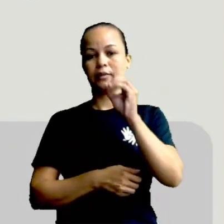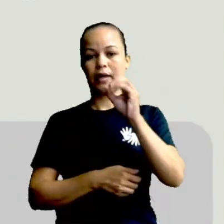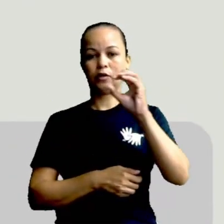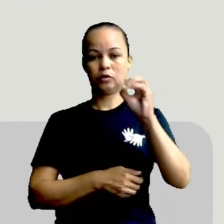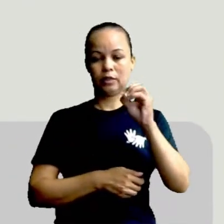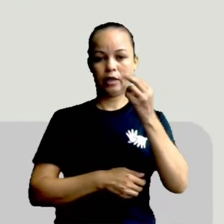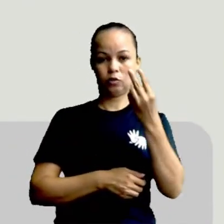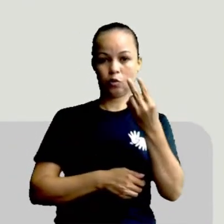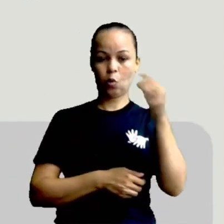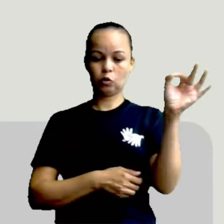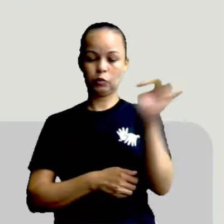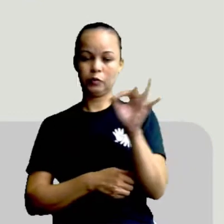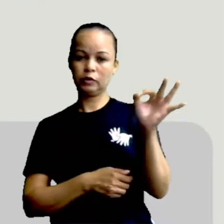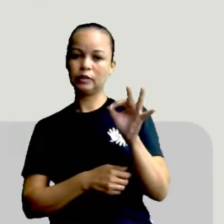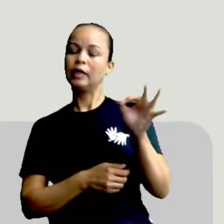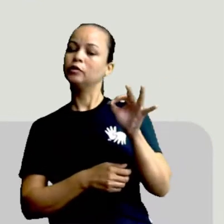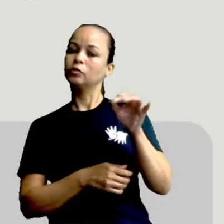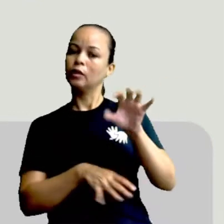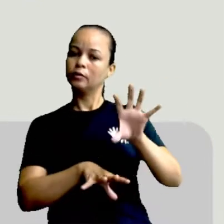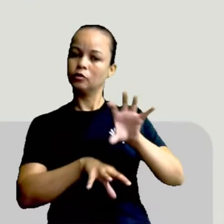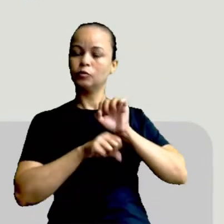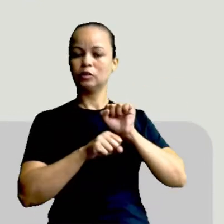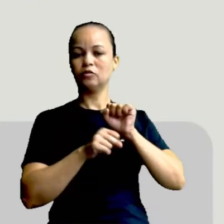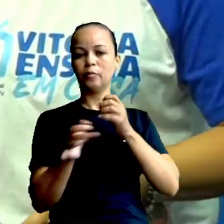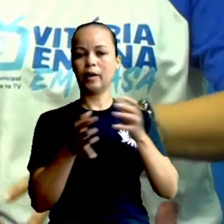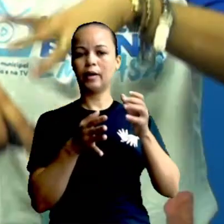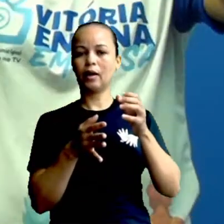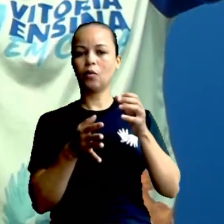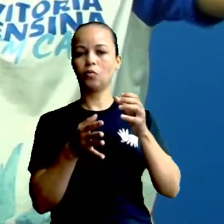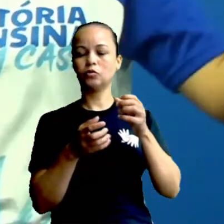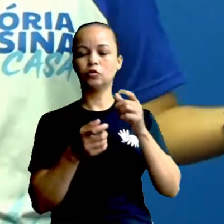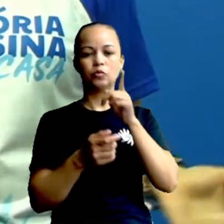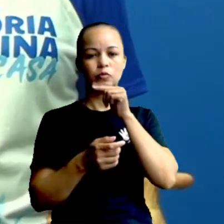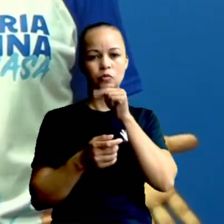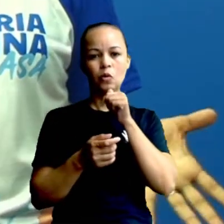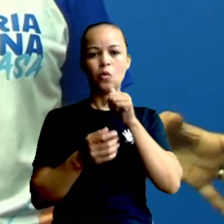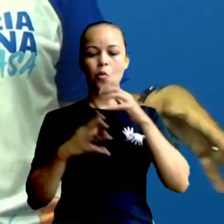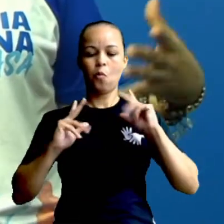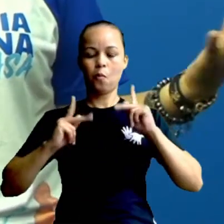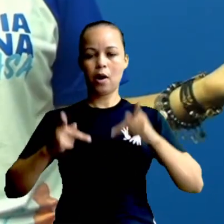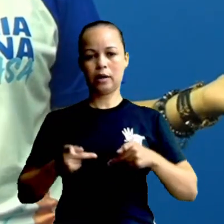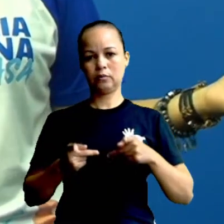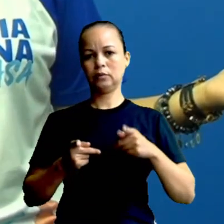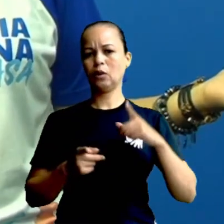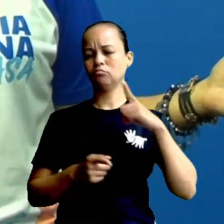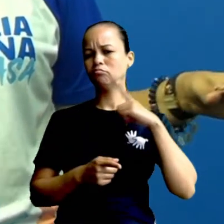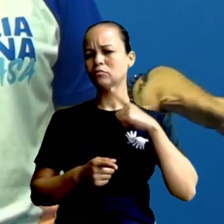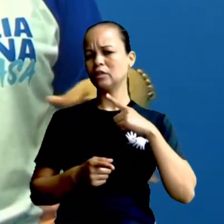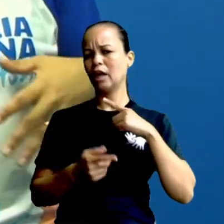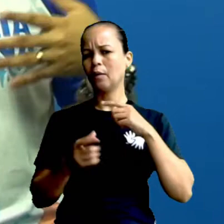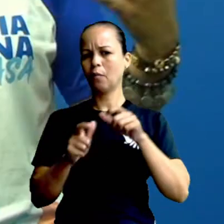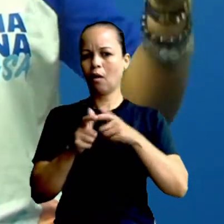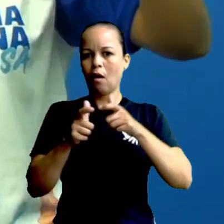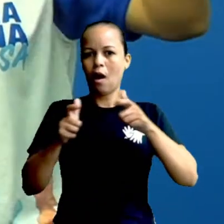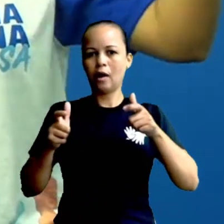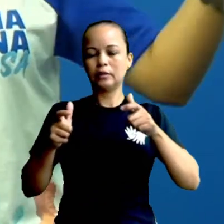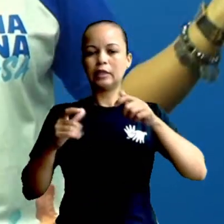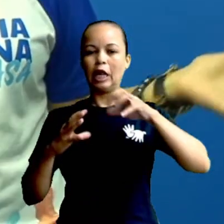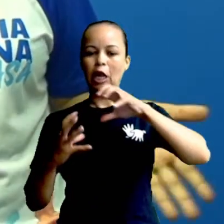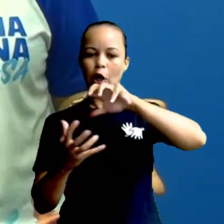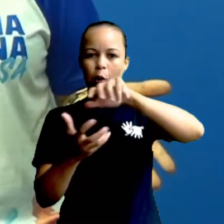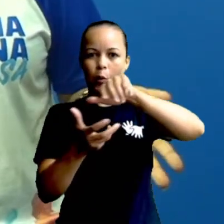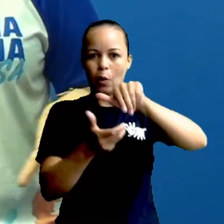0,002% se encontra disponível para o consumo humano. Então, gente, a gente tem muita água, demais até. A gente tem um oceano